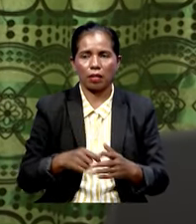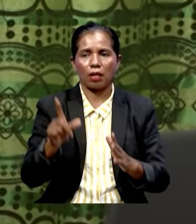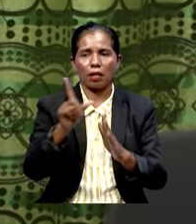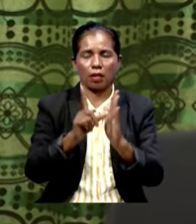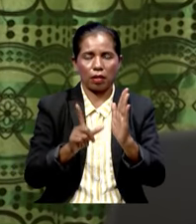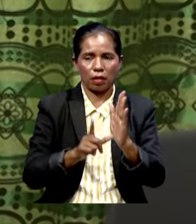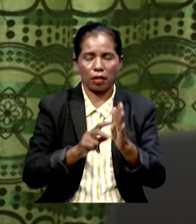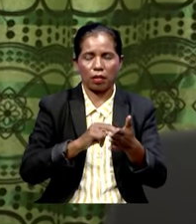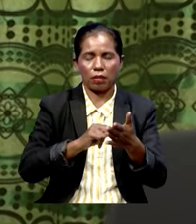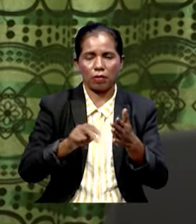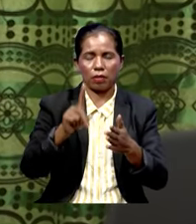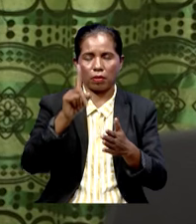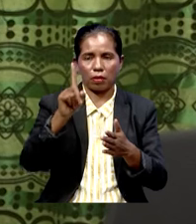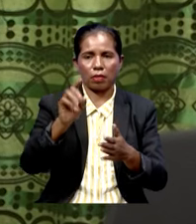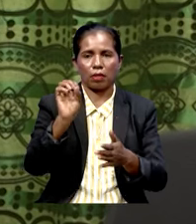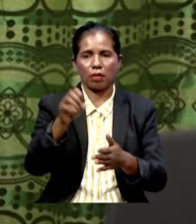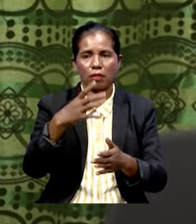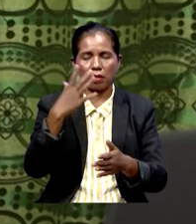numero